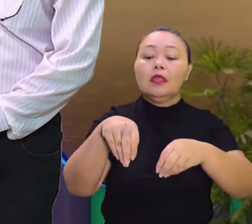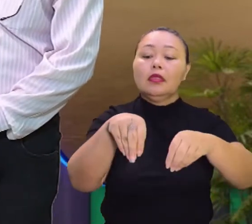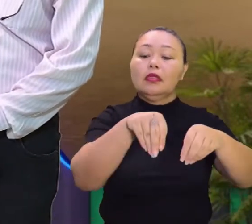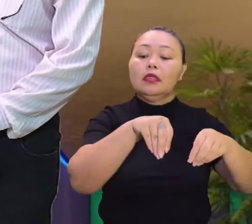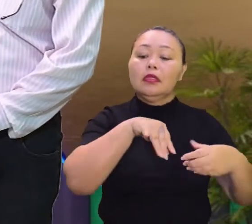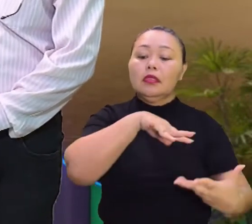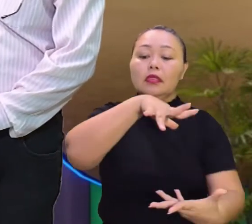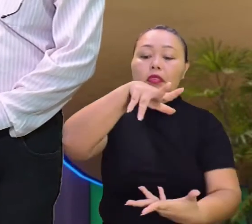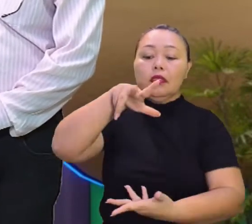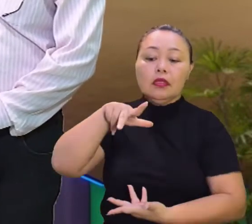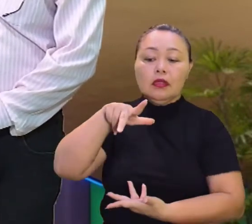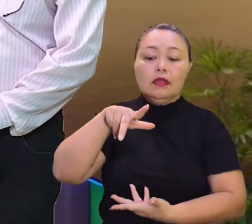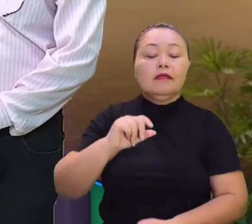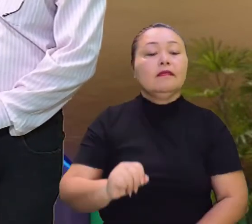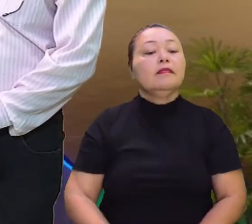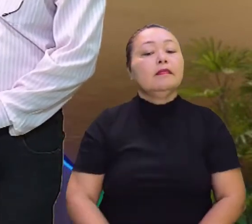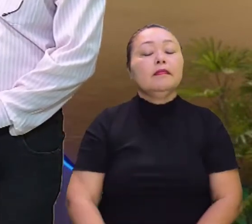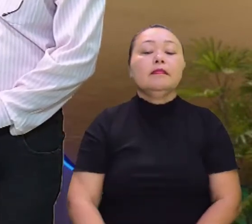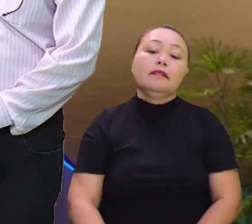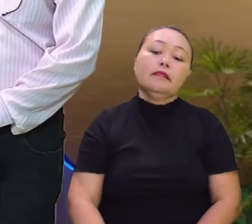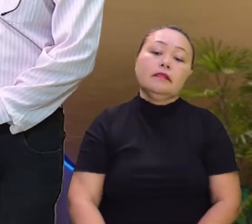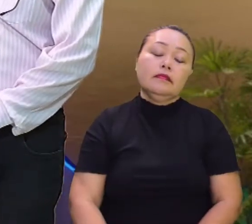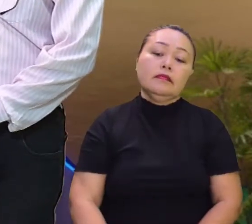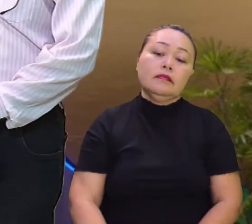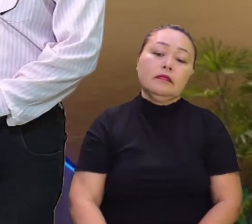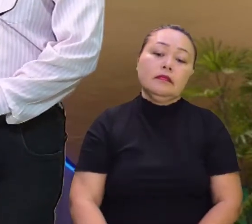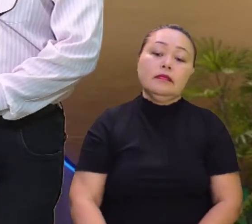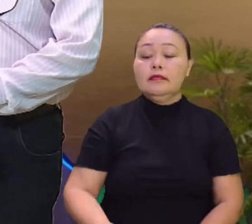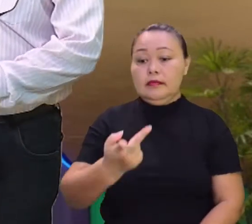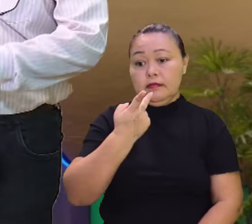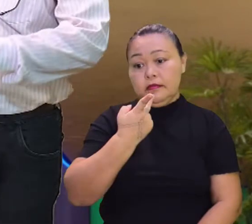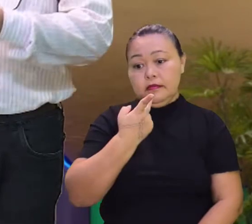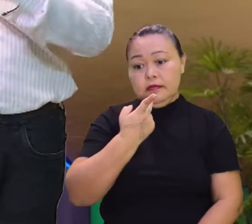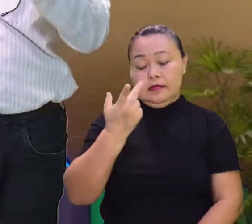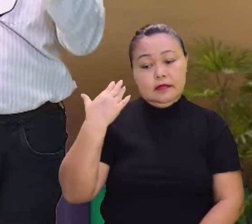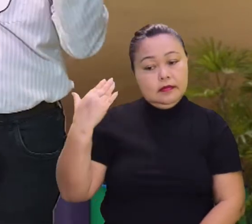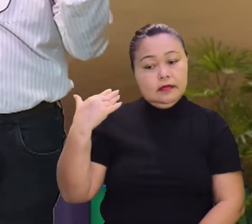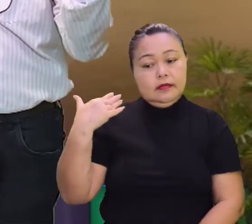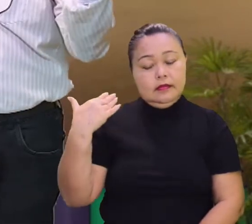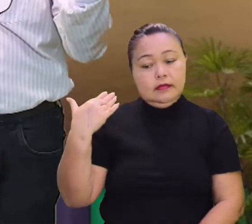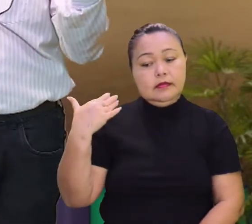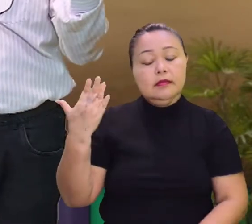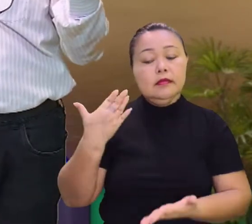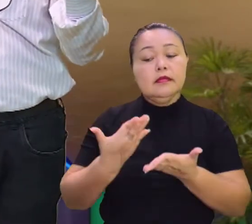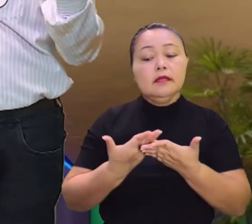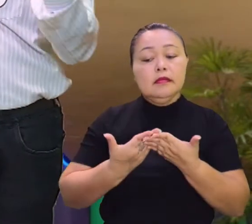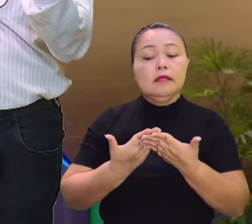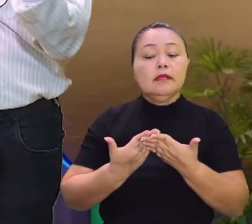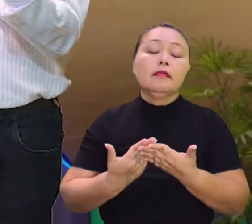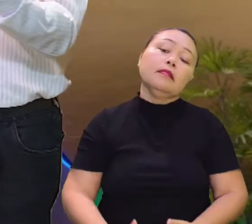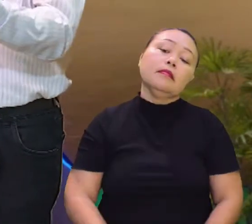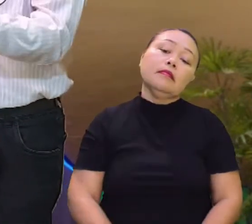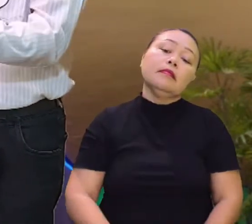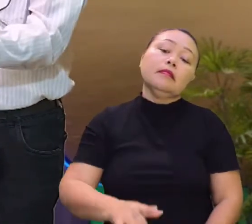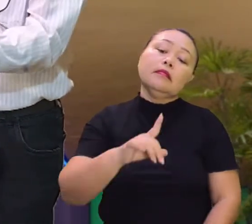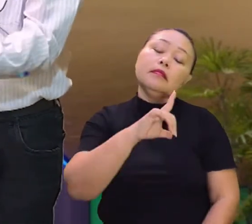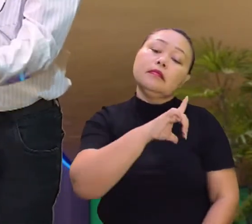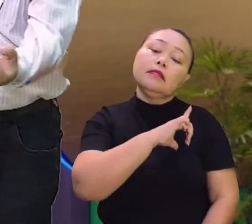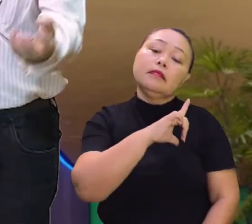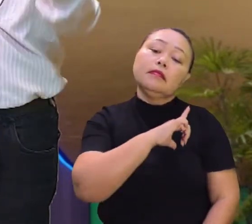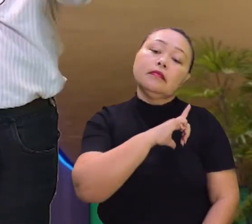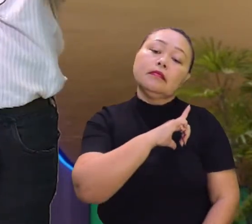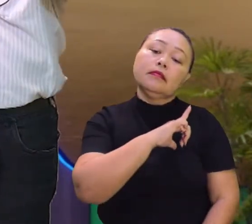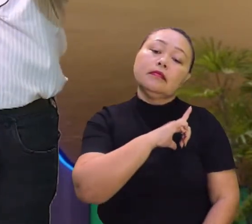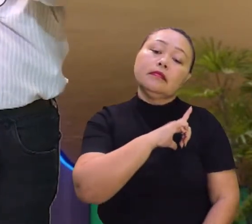Terra. Beleza? Que, como falamos na aula passada, existe essa